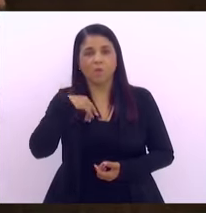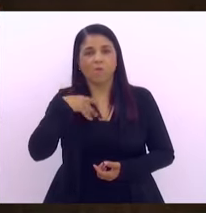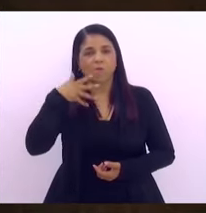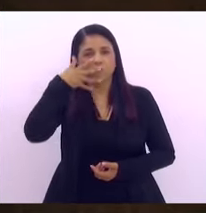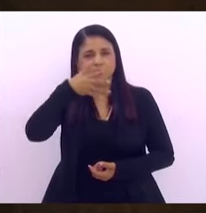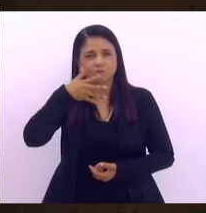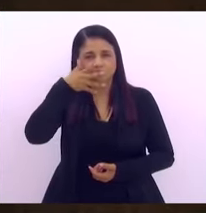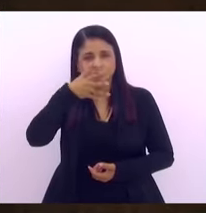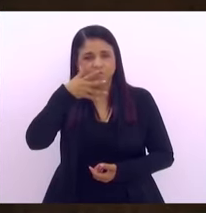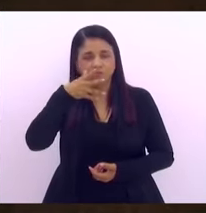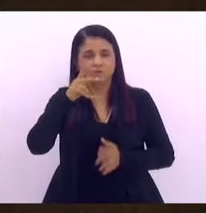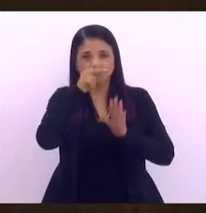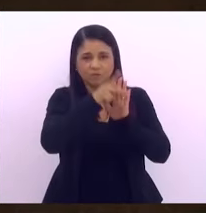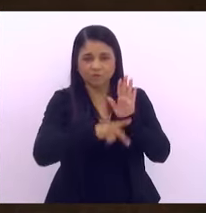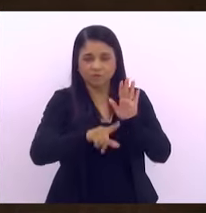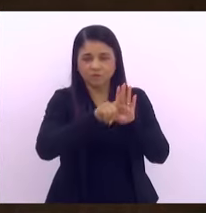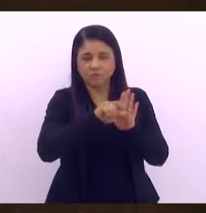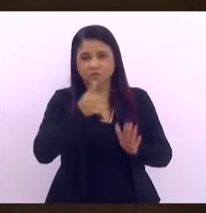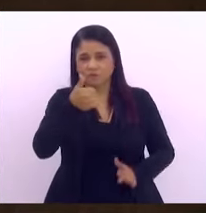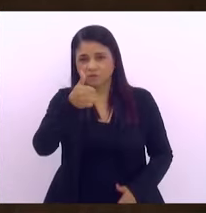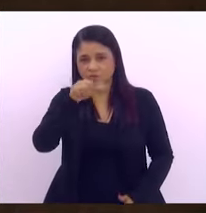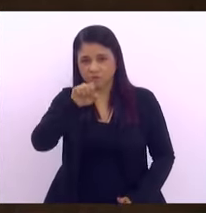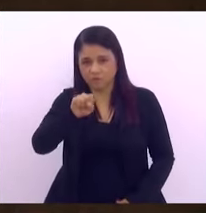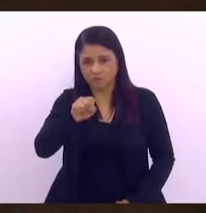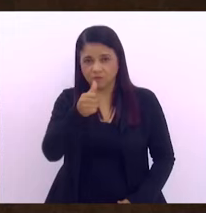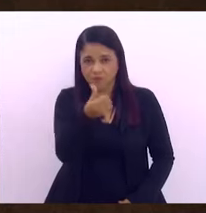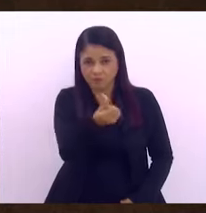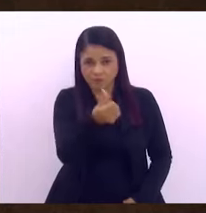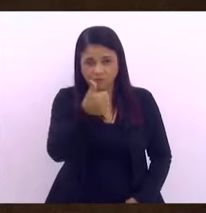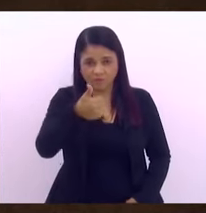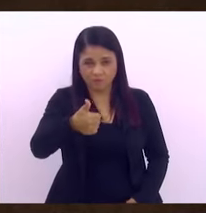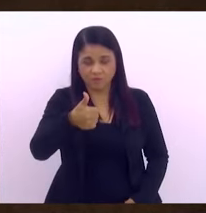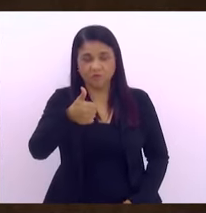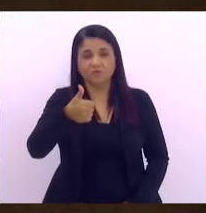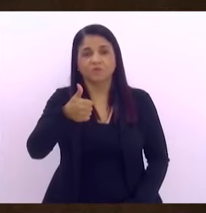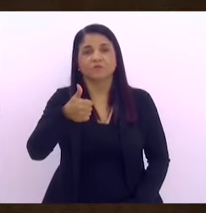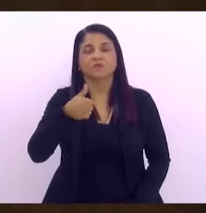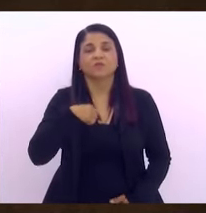falar que o projeto número 1861, Cartão do Saber,